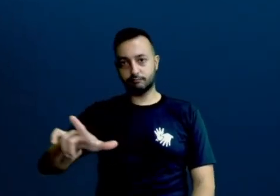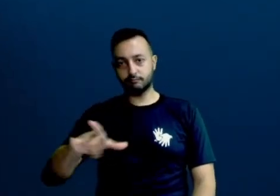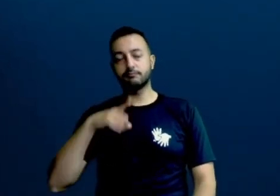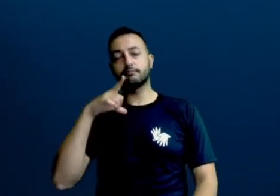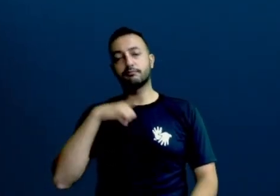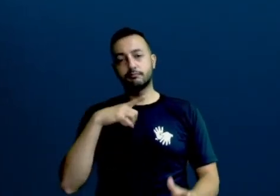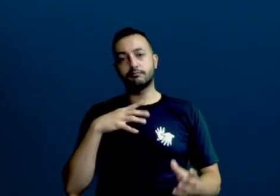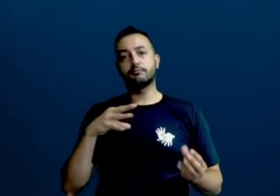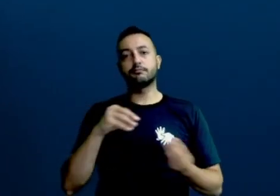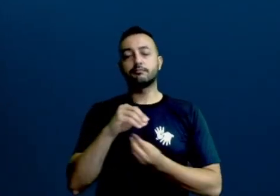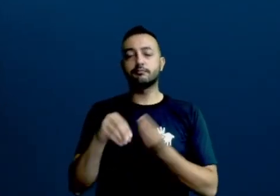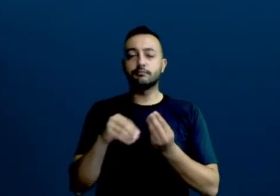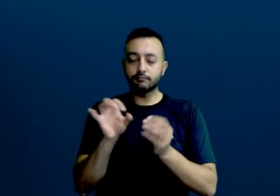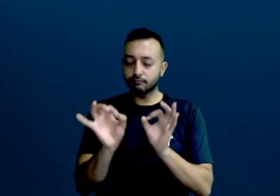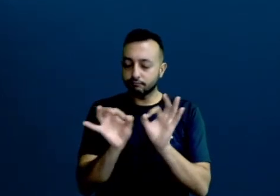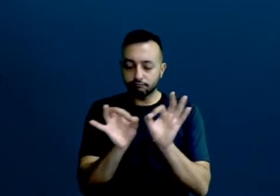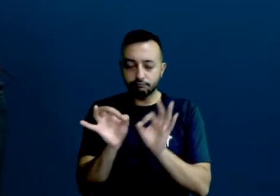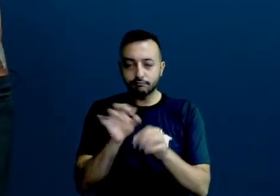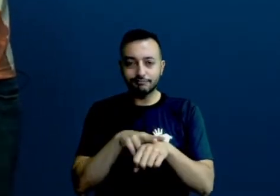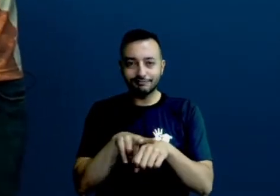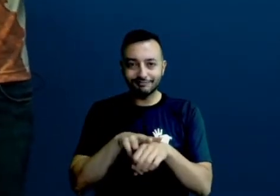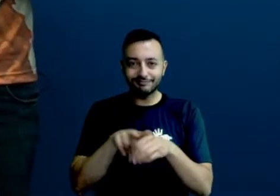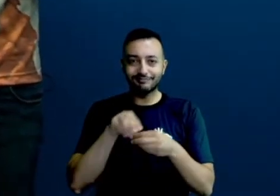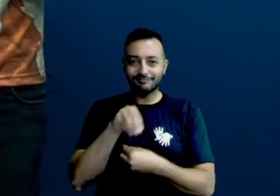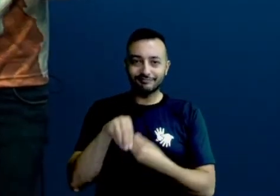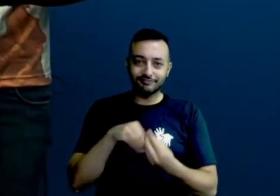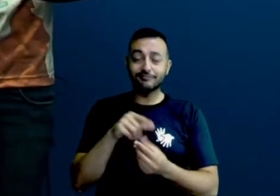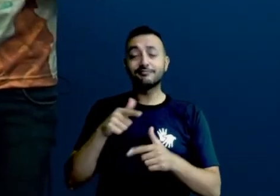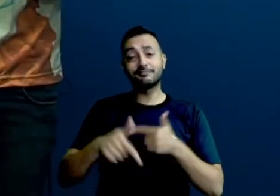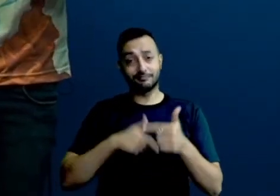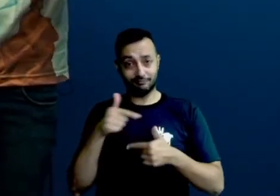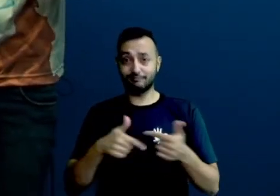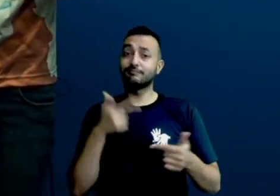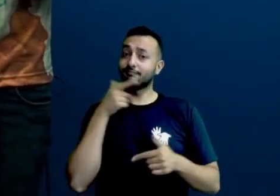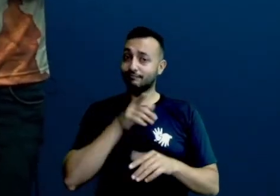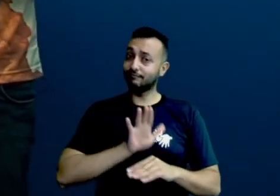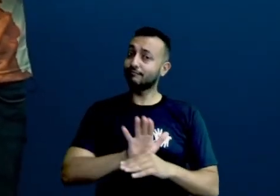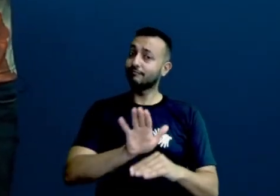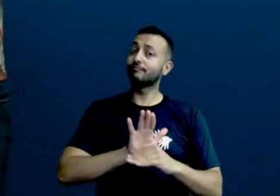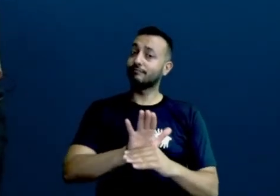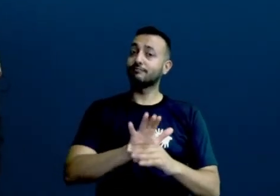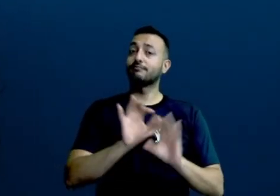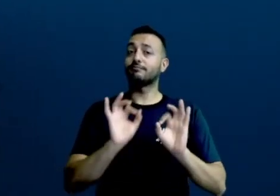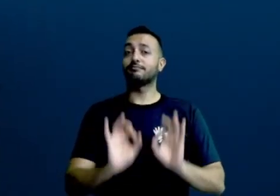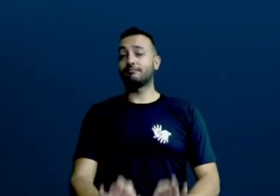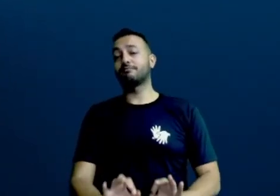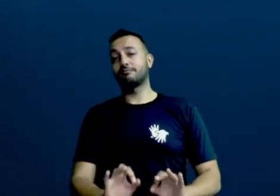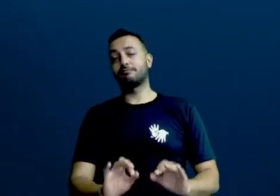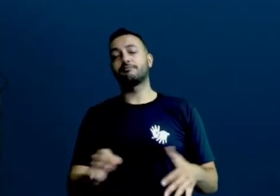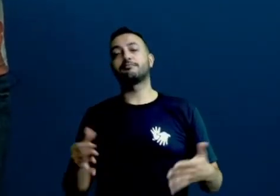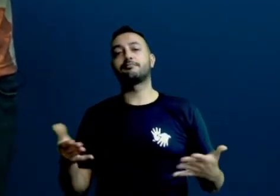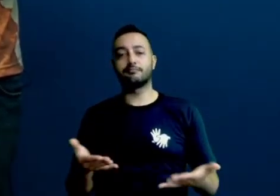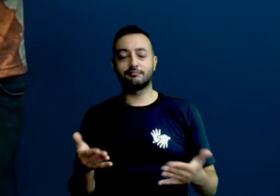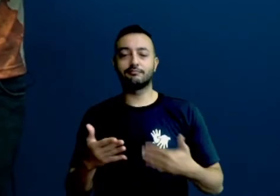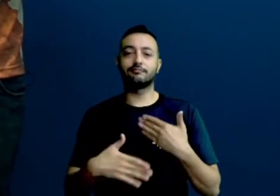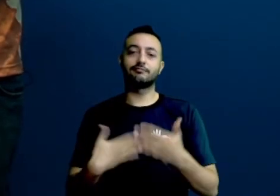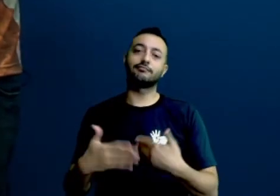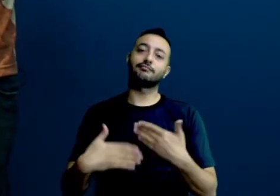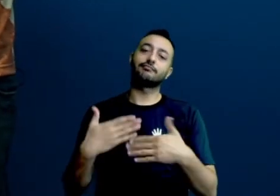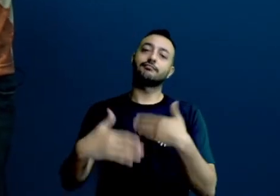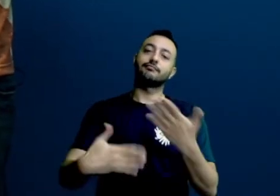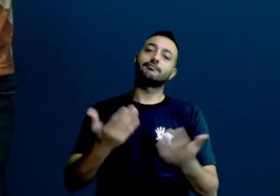entre as ervilhas né E que foram trabalhos que contribuíram muito né para o atuar o